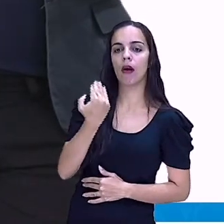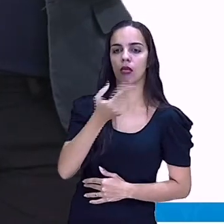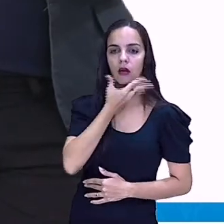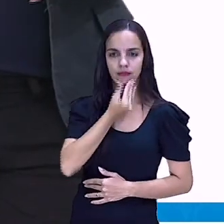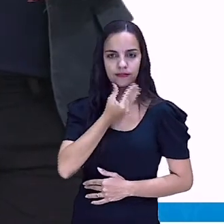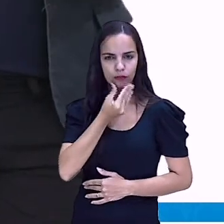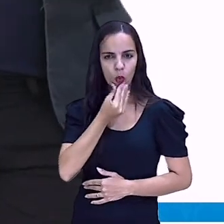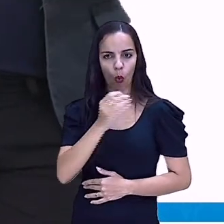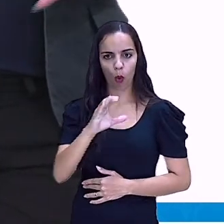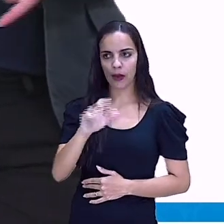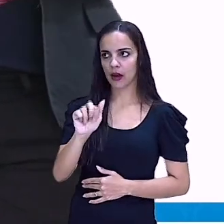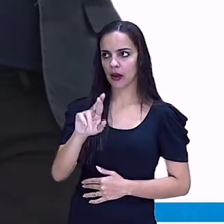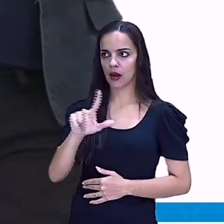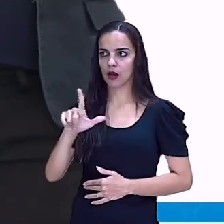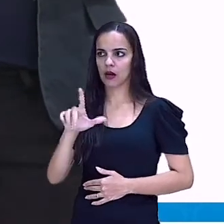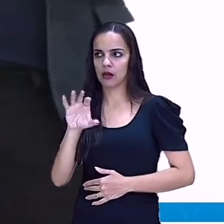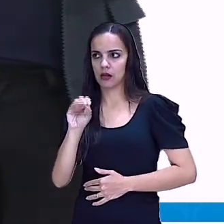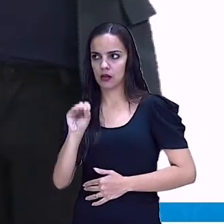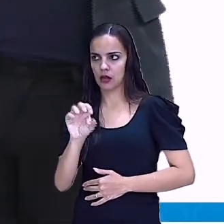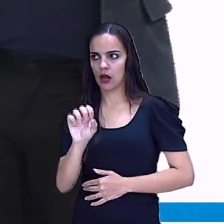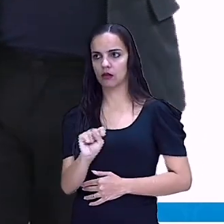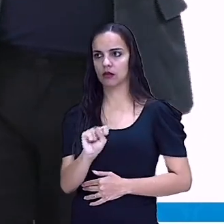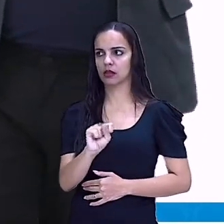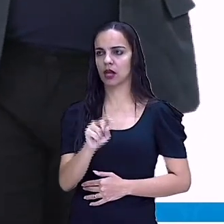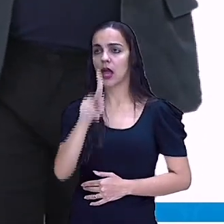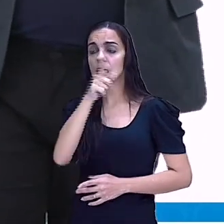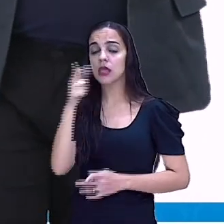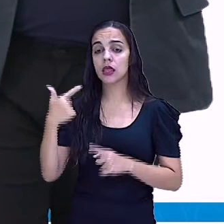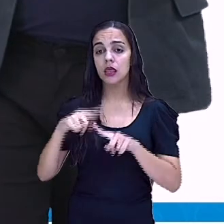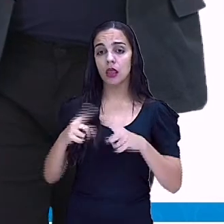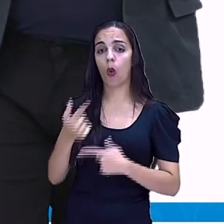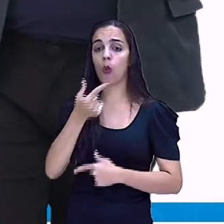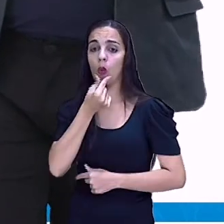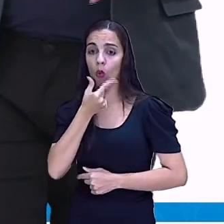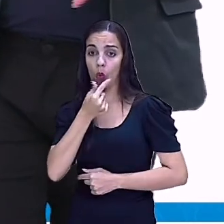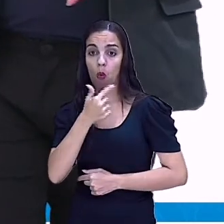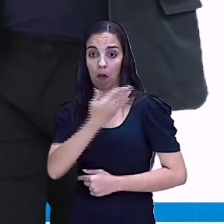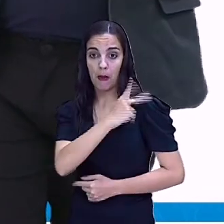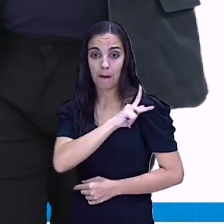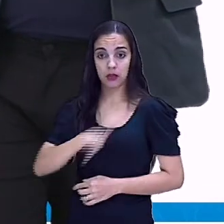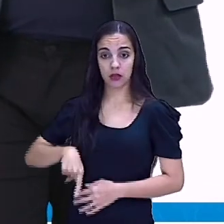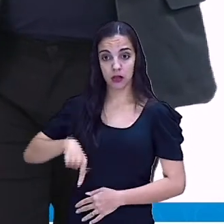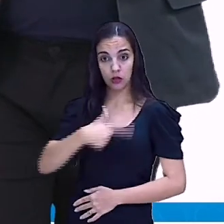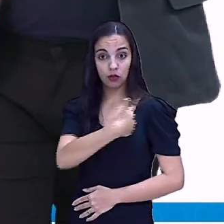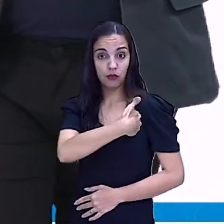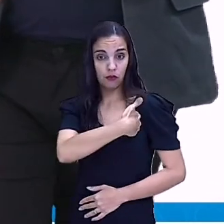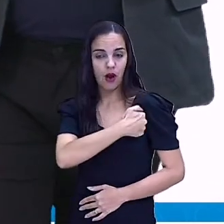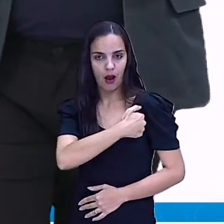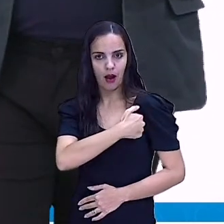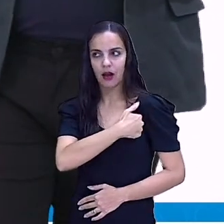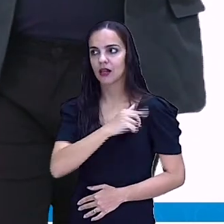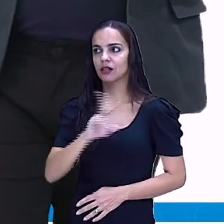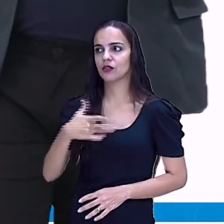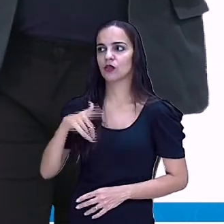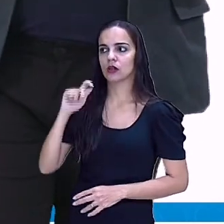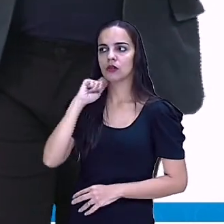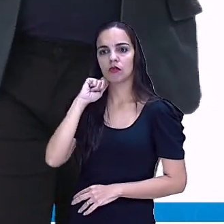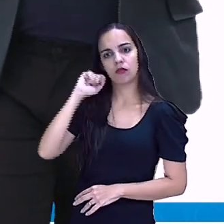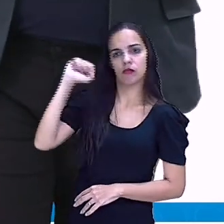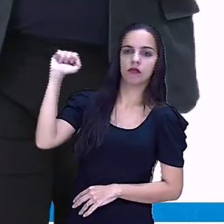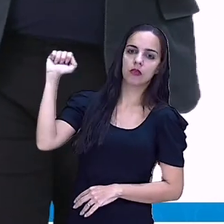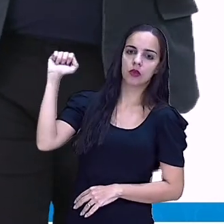Vargas passou a ser bombardeado por pedidos de renúncia, até que